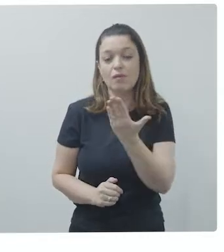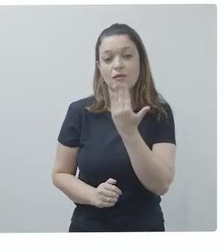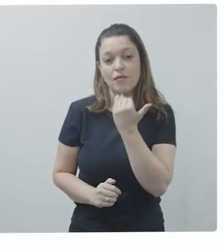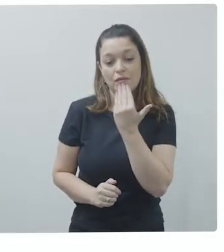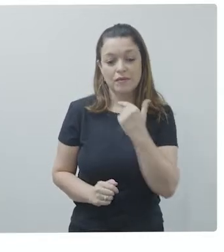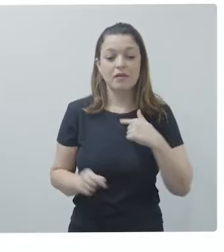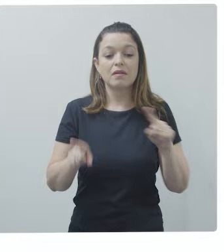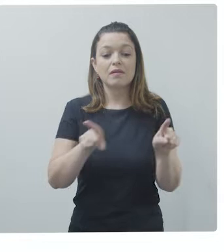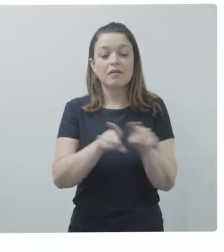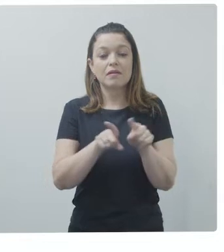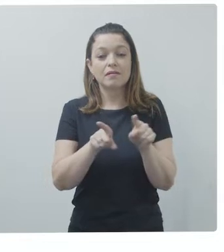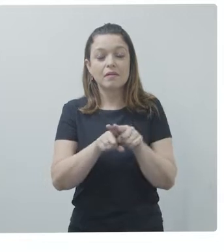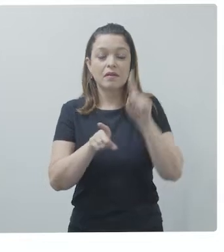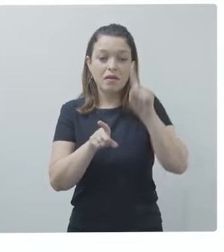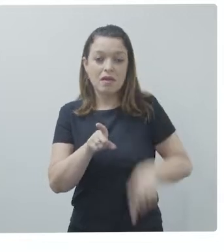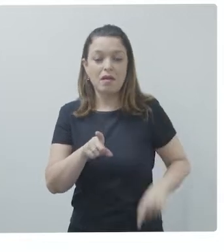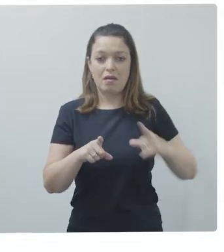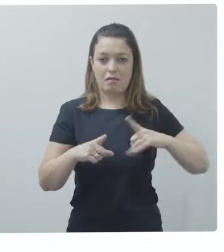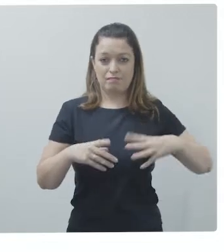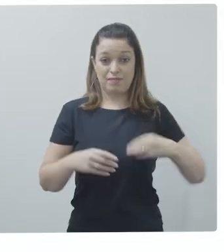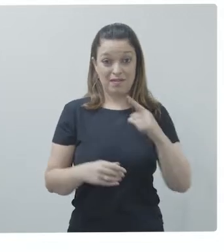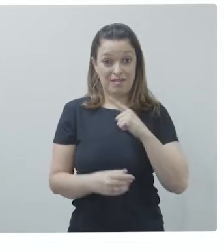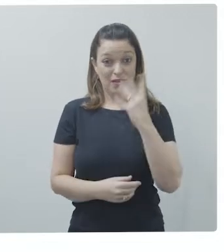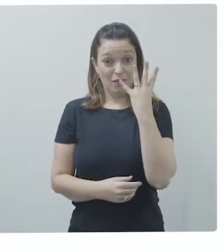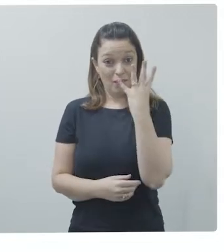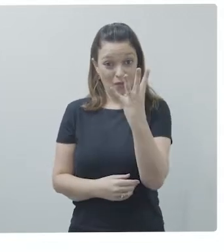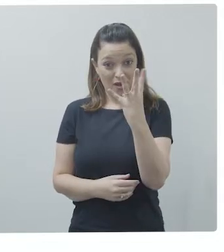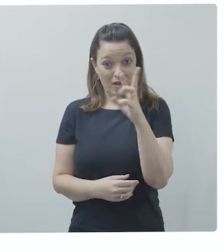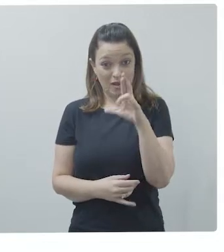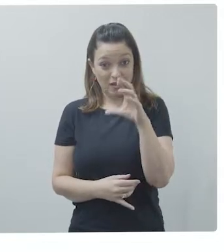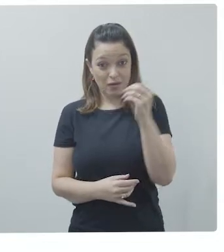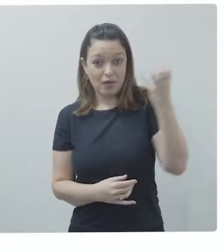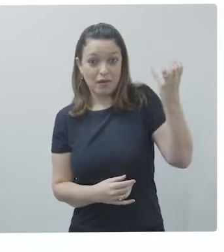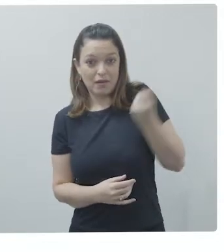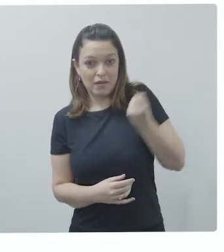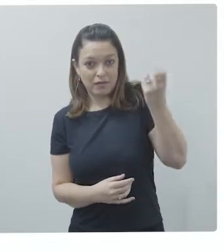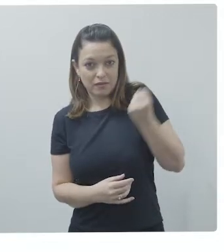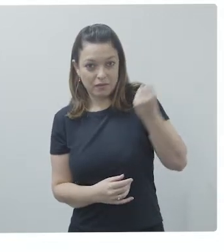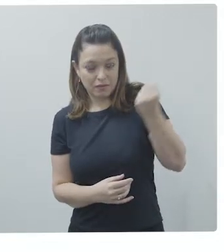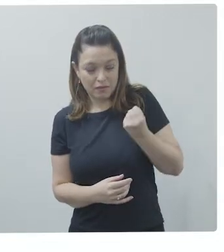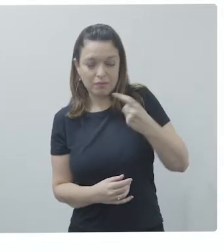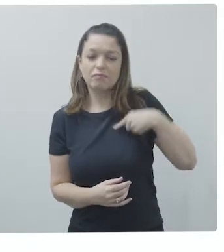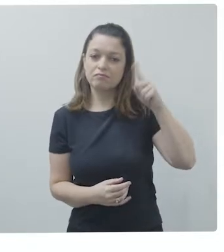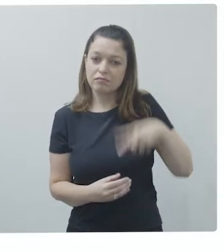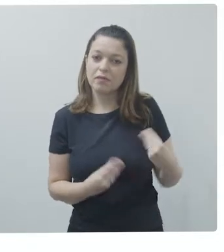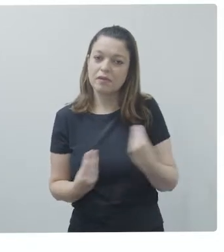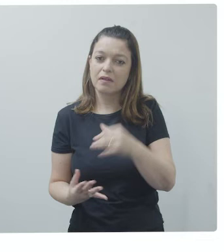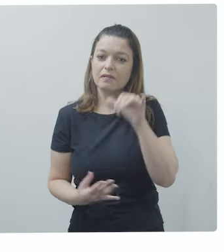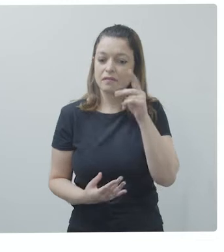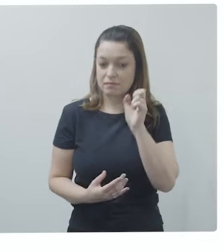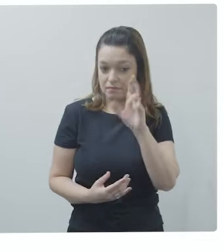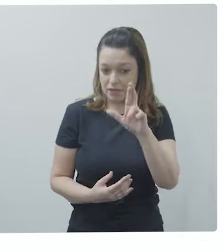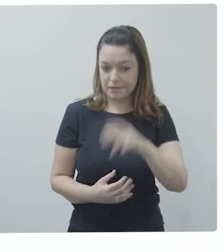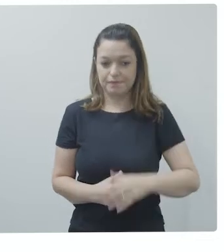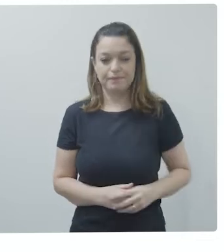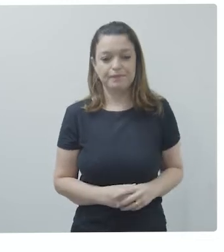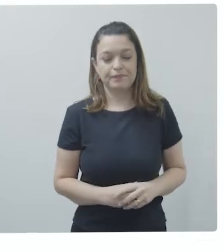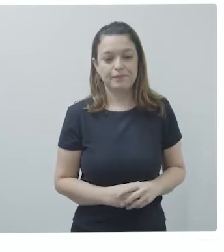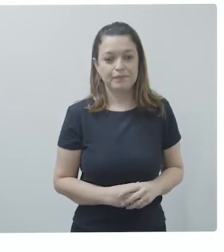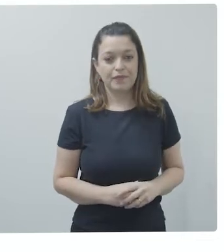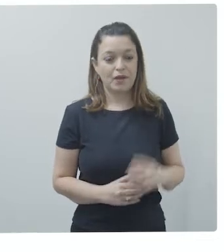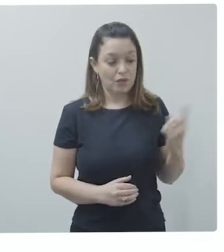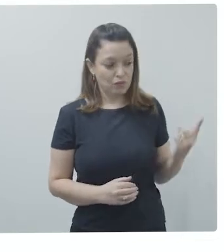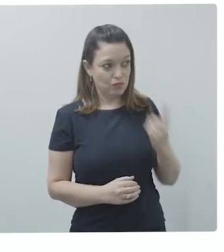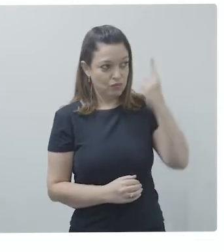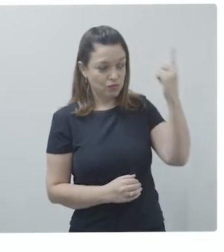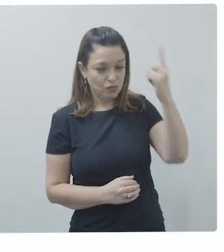leite fluíam de suas tetas. Era esse leite que alimentava Ymir. O gigante bebia o